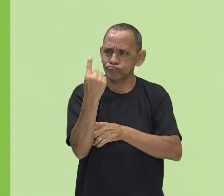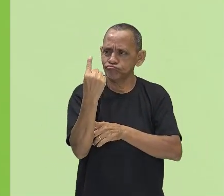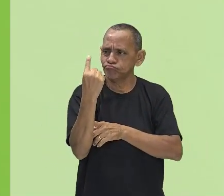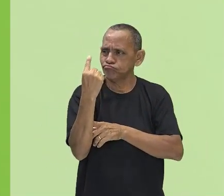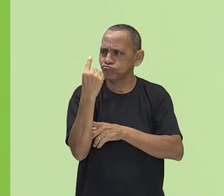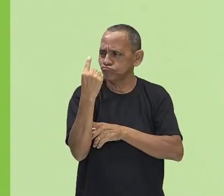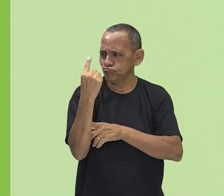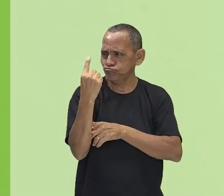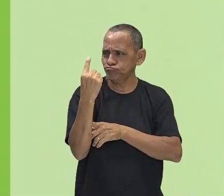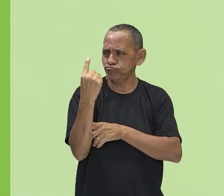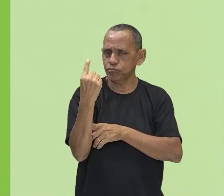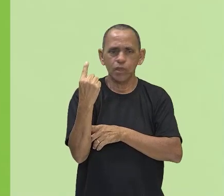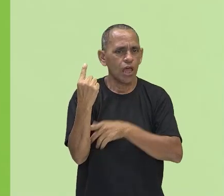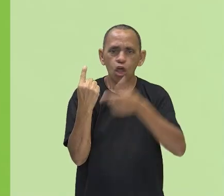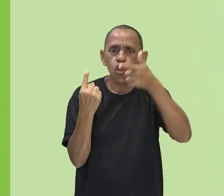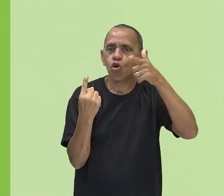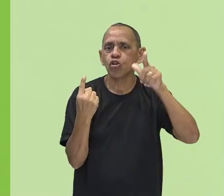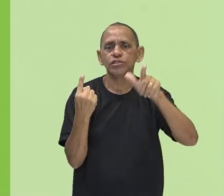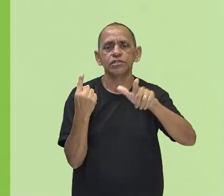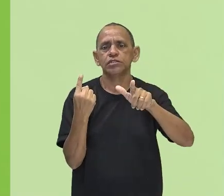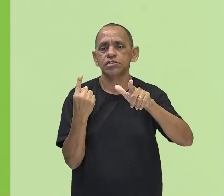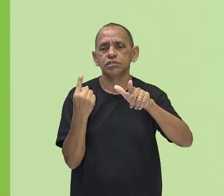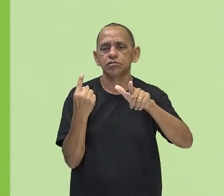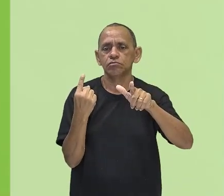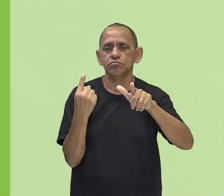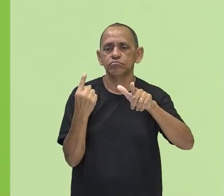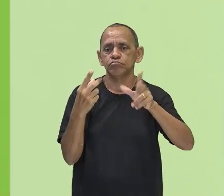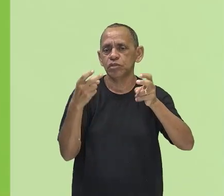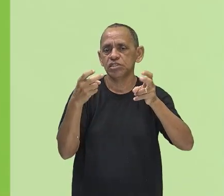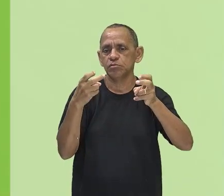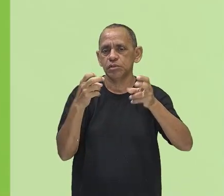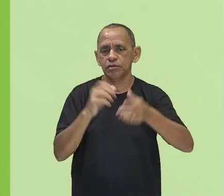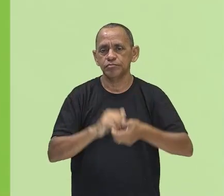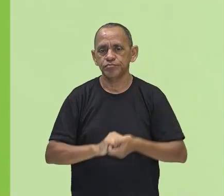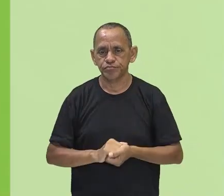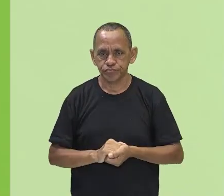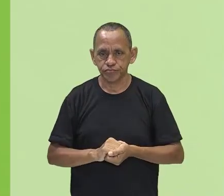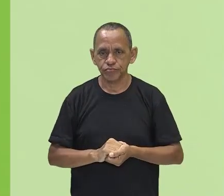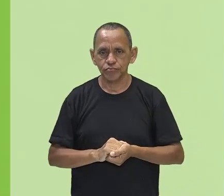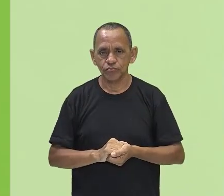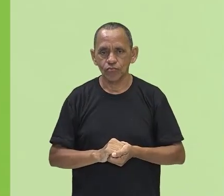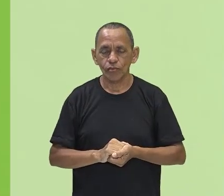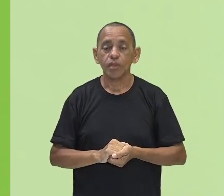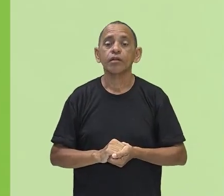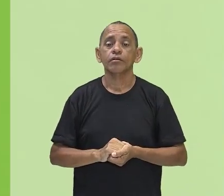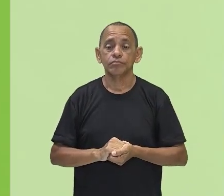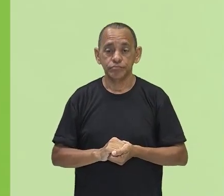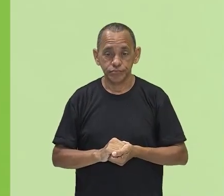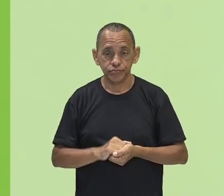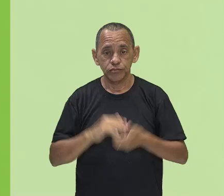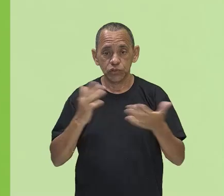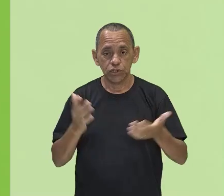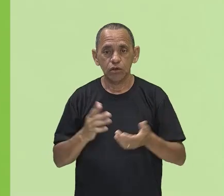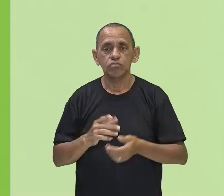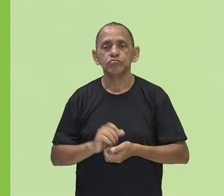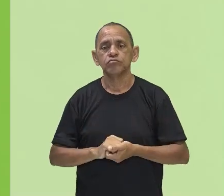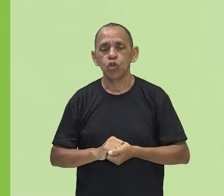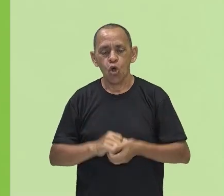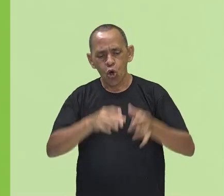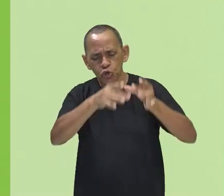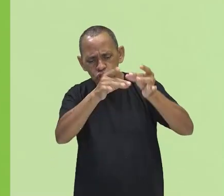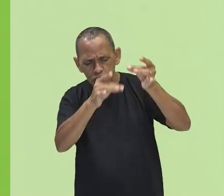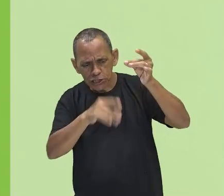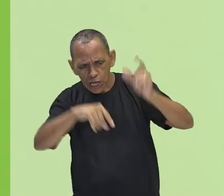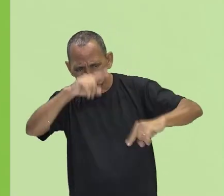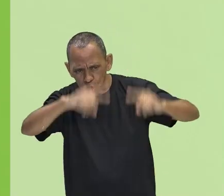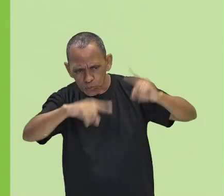lente convergente. Quando você tem, por exemplo, uma lupa para enxergar o objeto, para aumentar os detalhes daquele objeto, o que você faz?